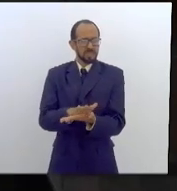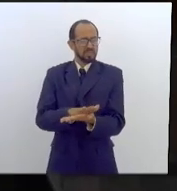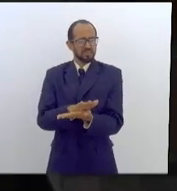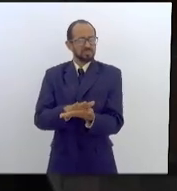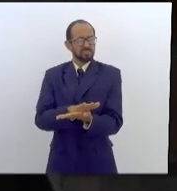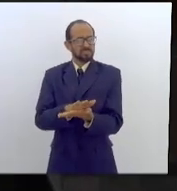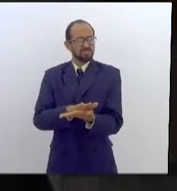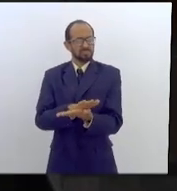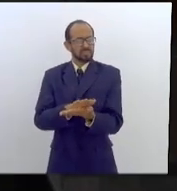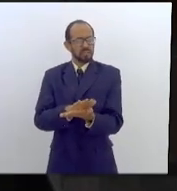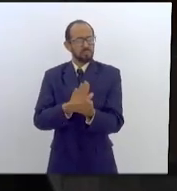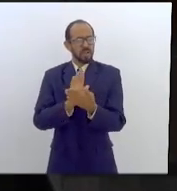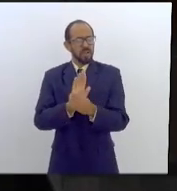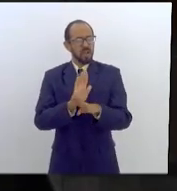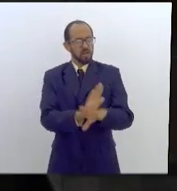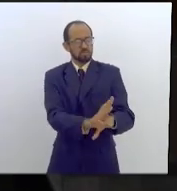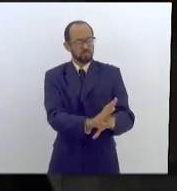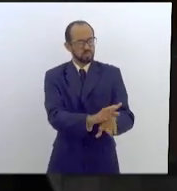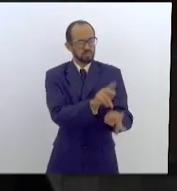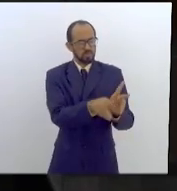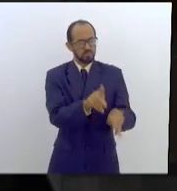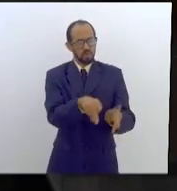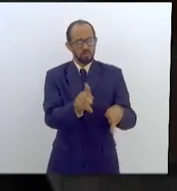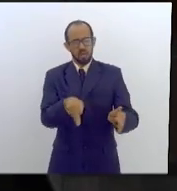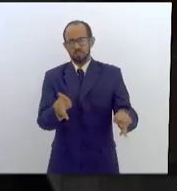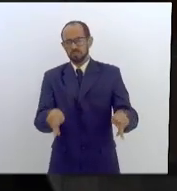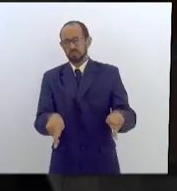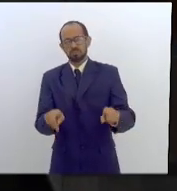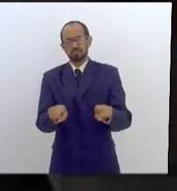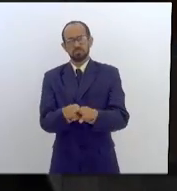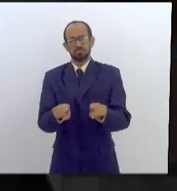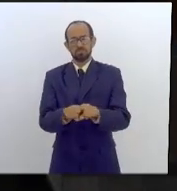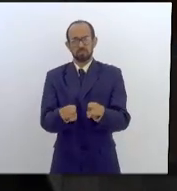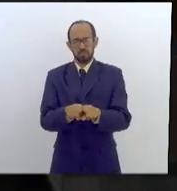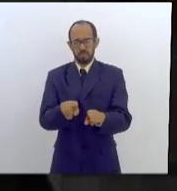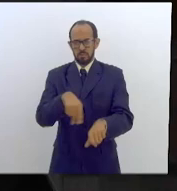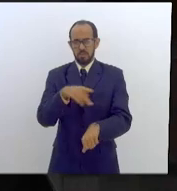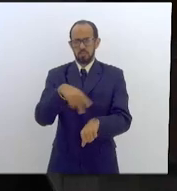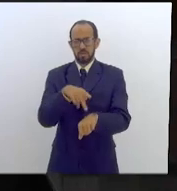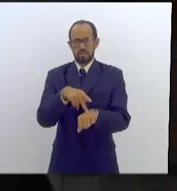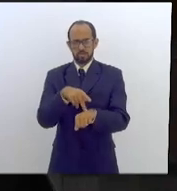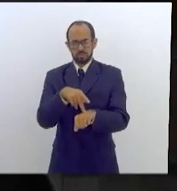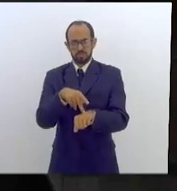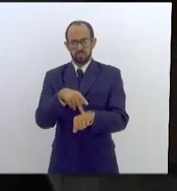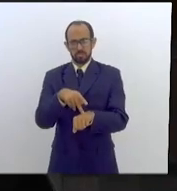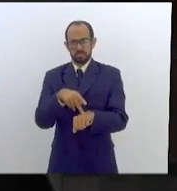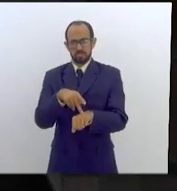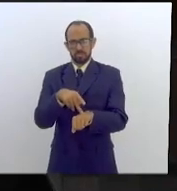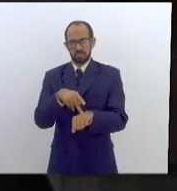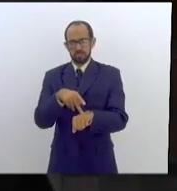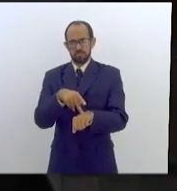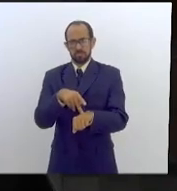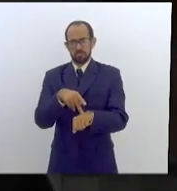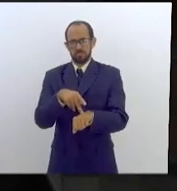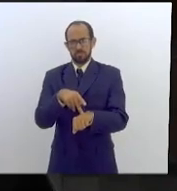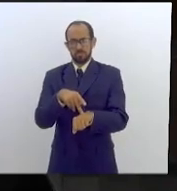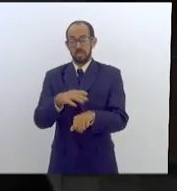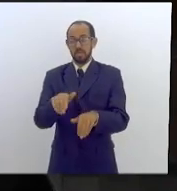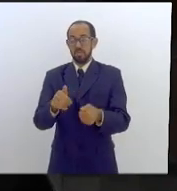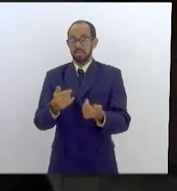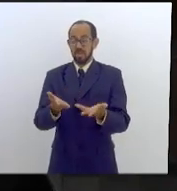a favor do nosso povo e a favor do nosso país eu achei que devia